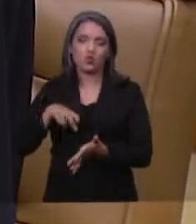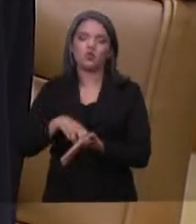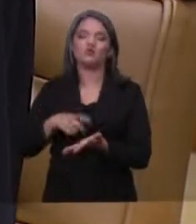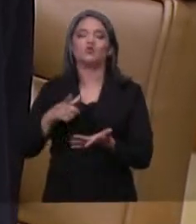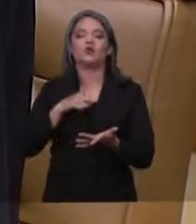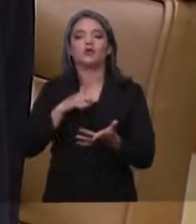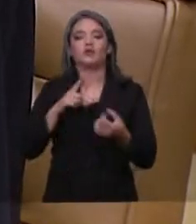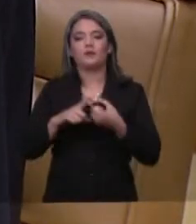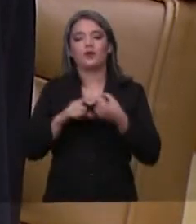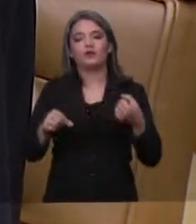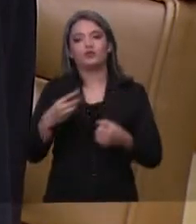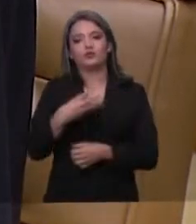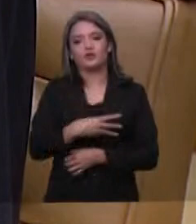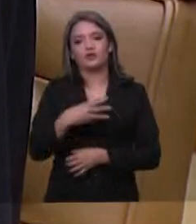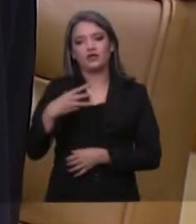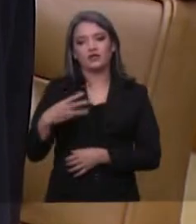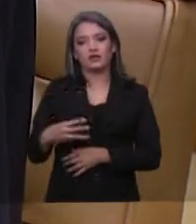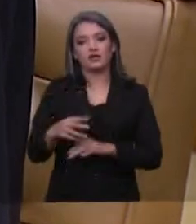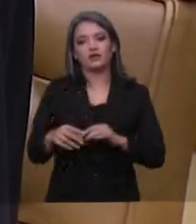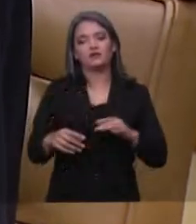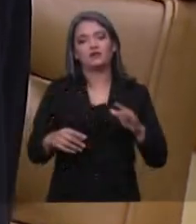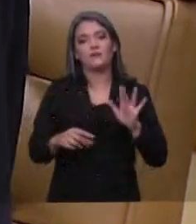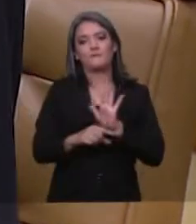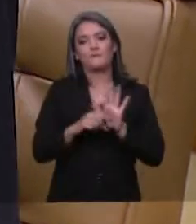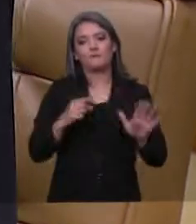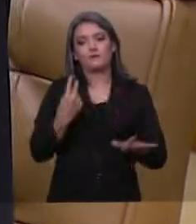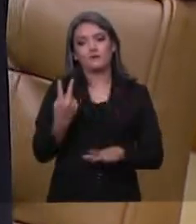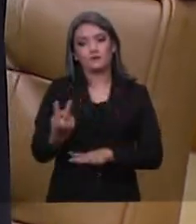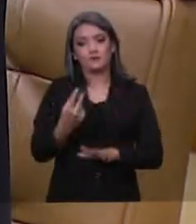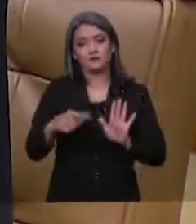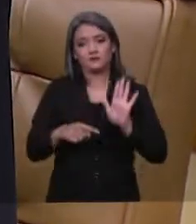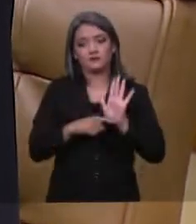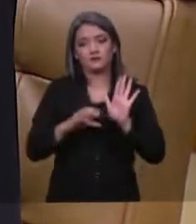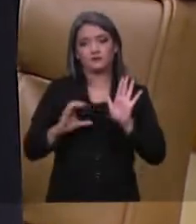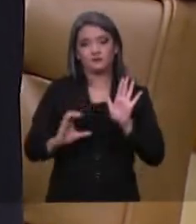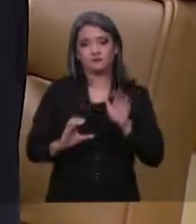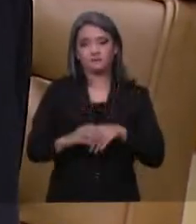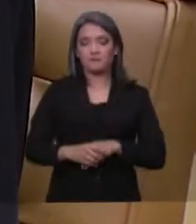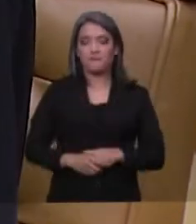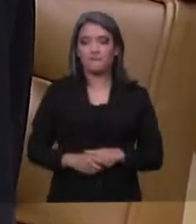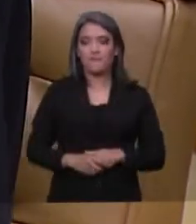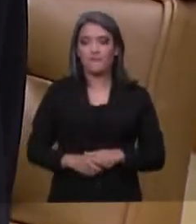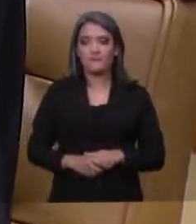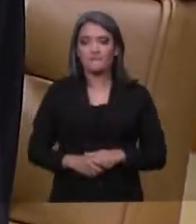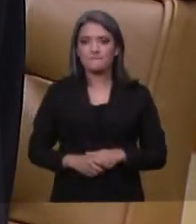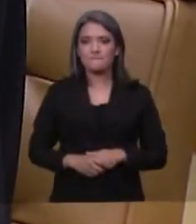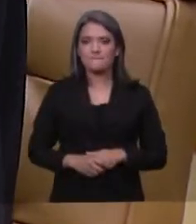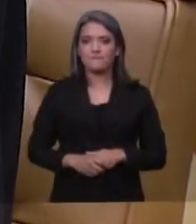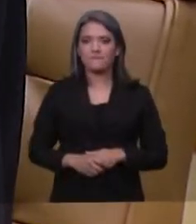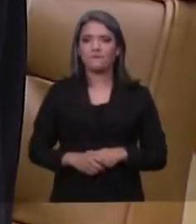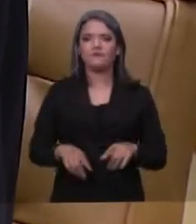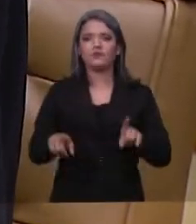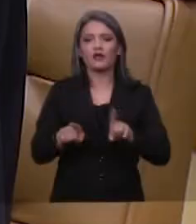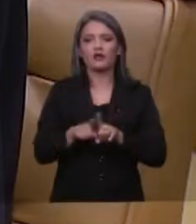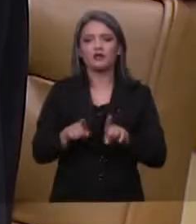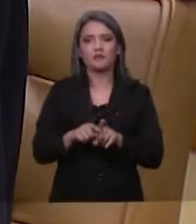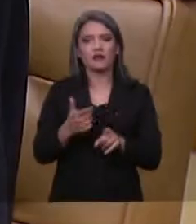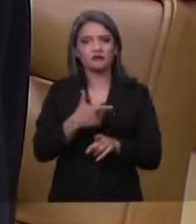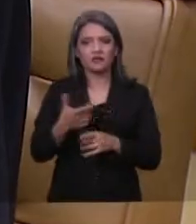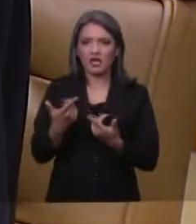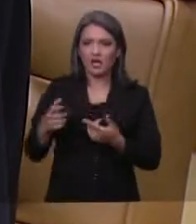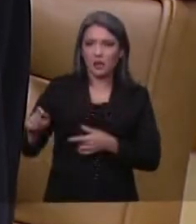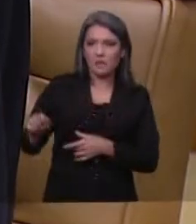artigo 33, parágrafo 2º, alínea C do Código Penal. Rejeito a possibilidade da concessão das benesses do artigo